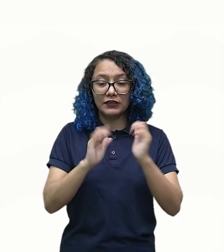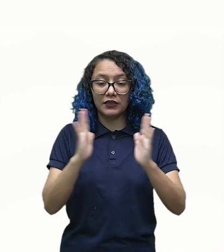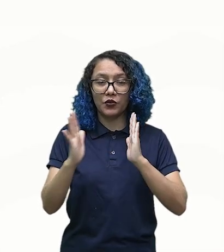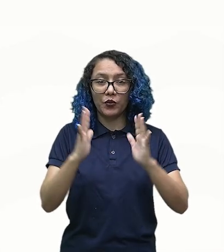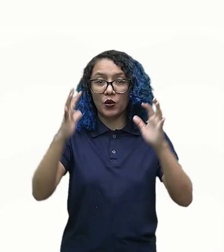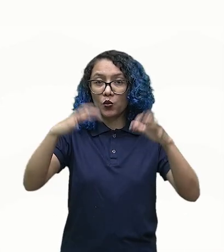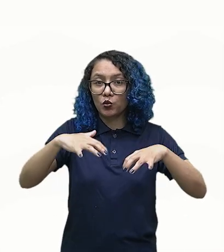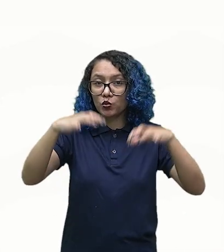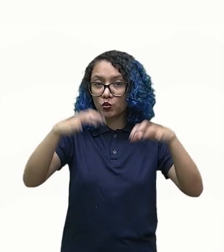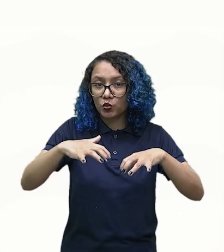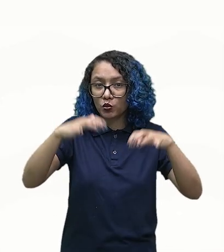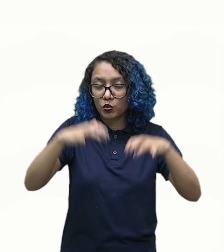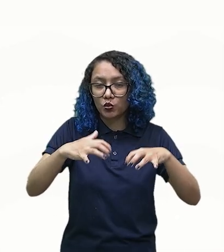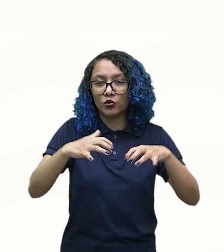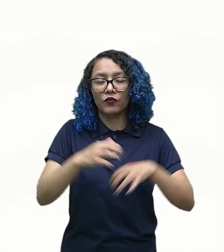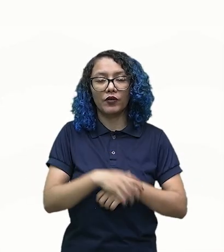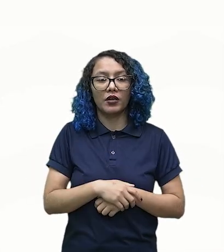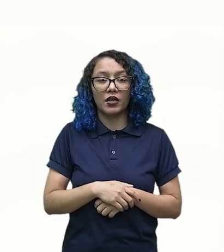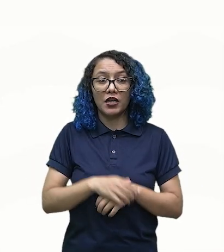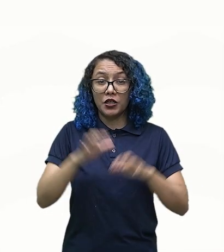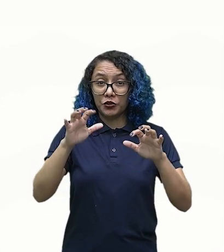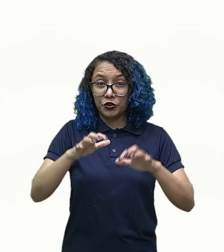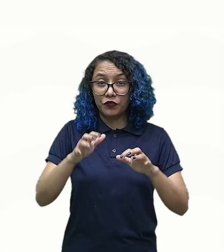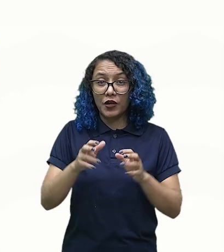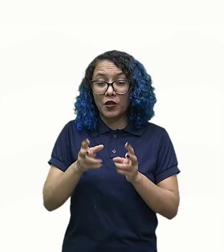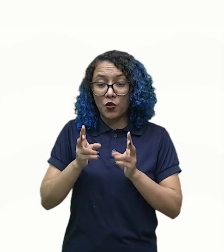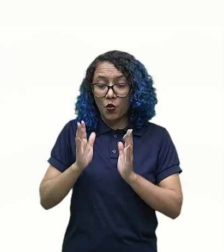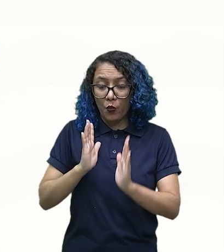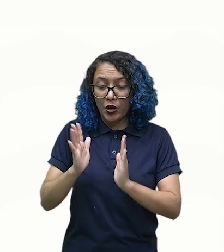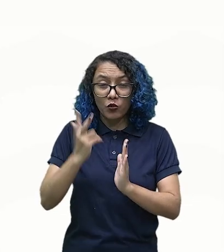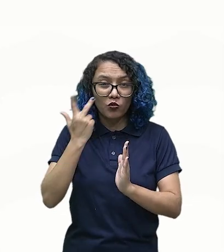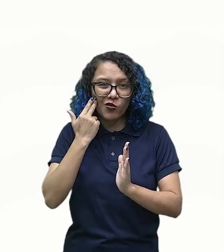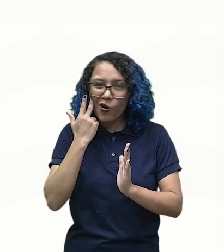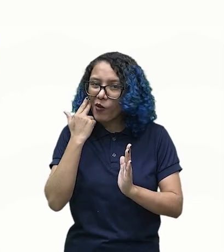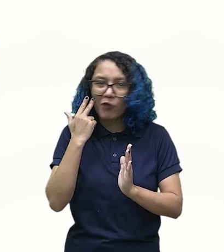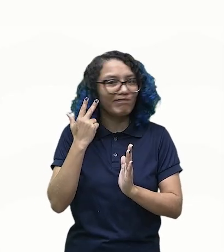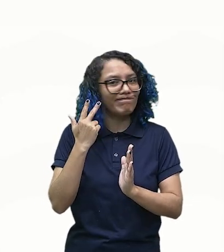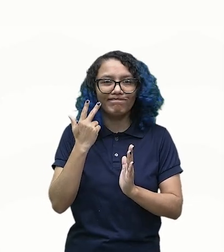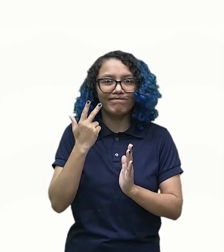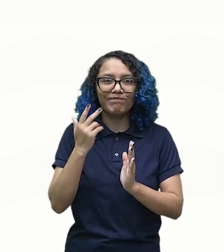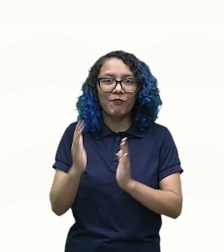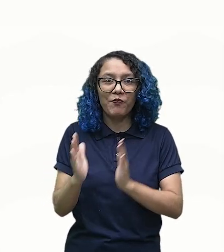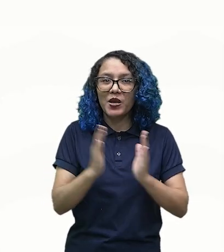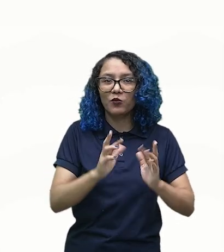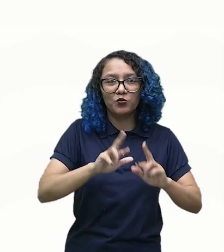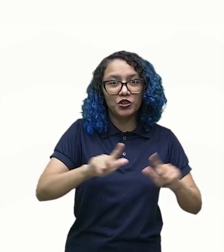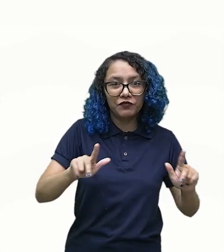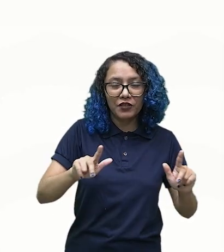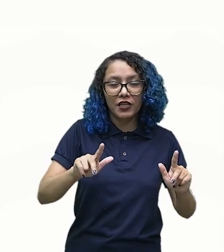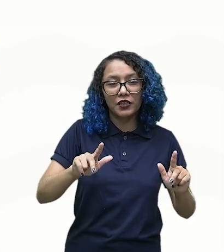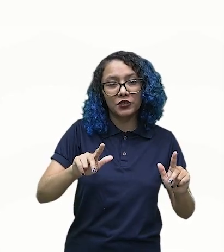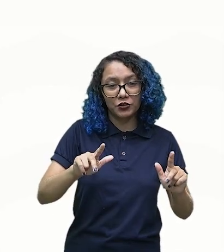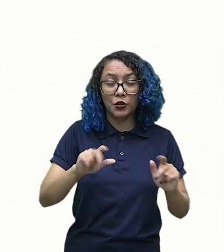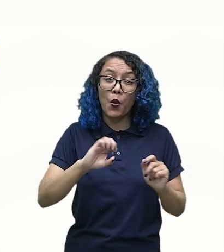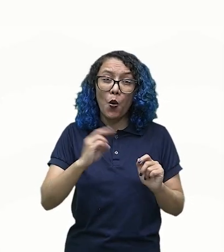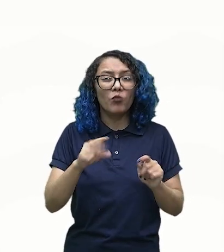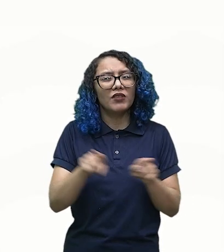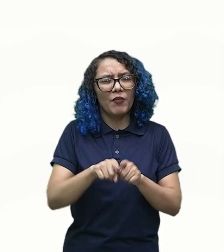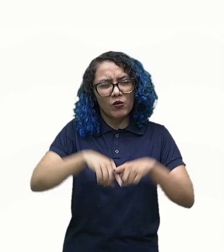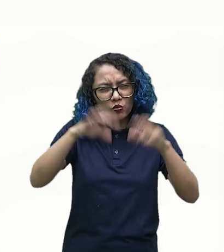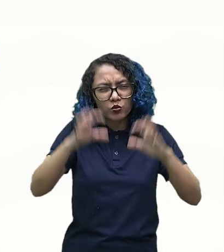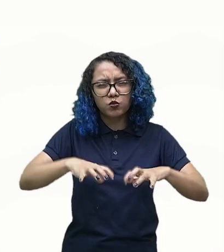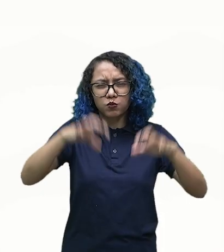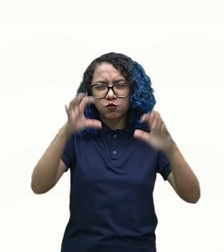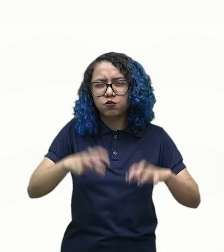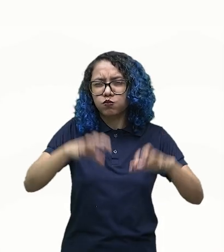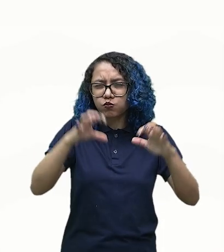chuvas, ou seja, as chuvas não ocorrem num período que normalmente era para elas acontecerem, ou ainda há uma intensificação, as